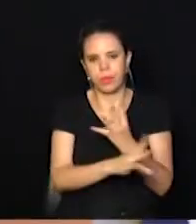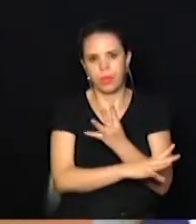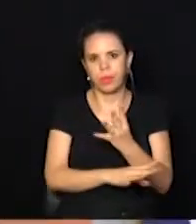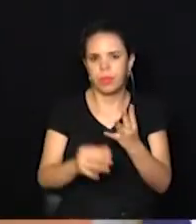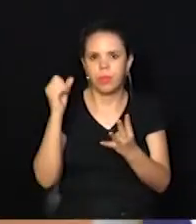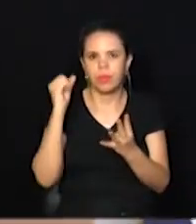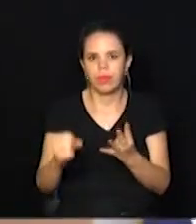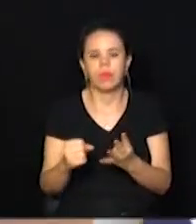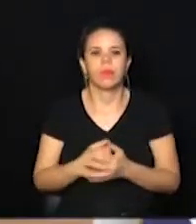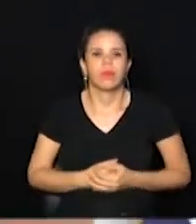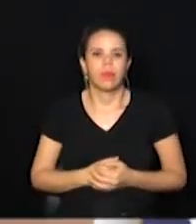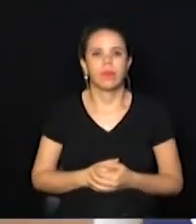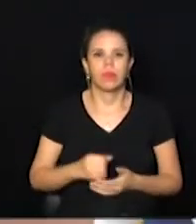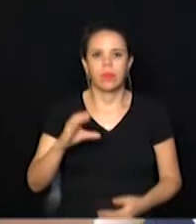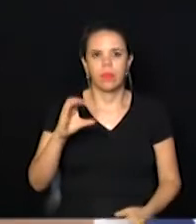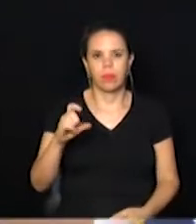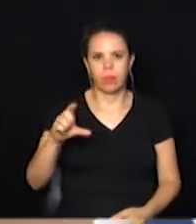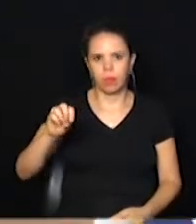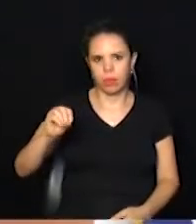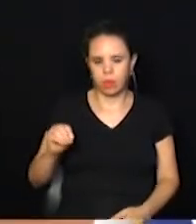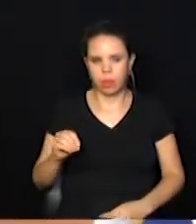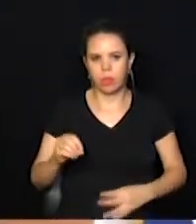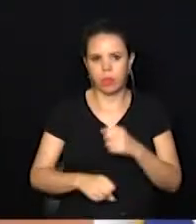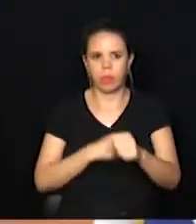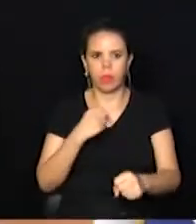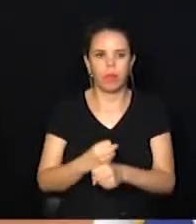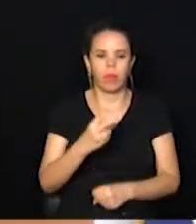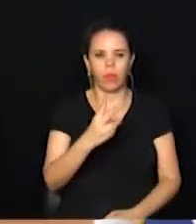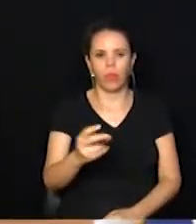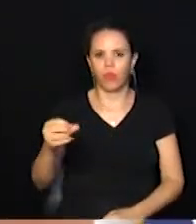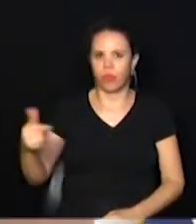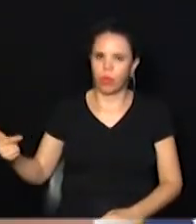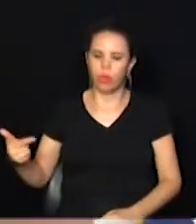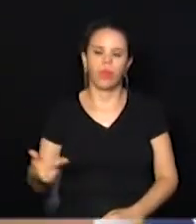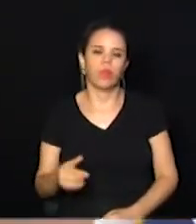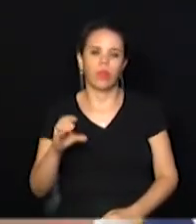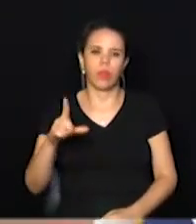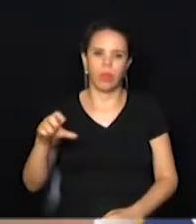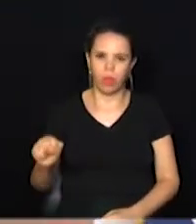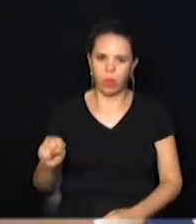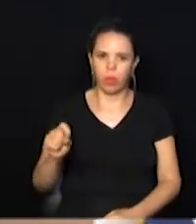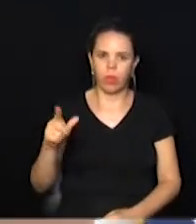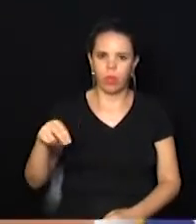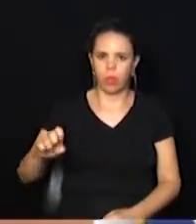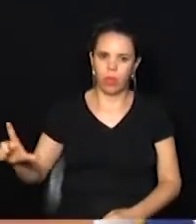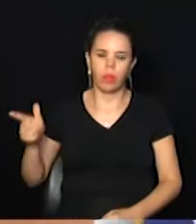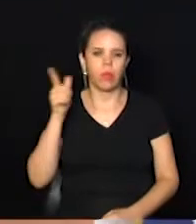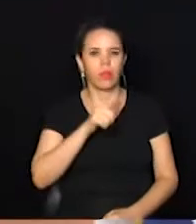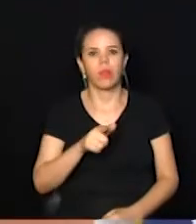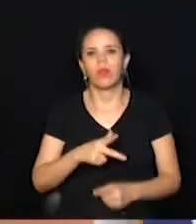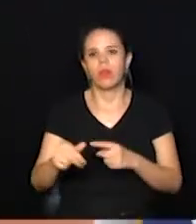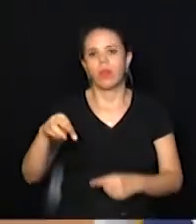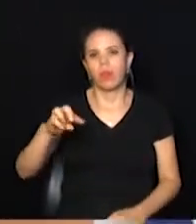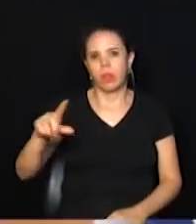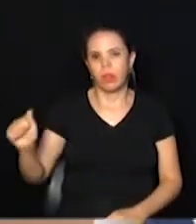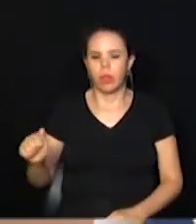assassinaram o Celso Daniel, 2002, janeiro de 2002. A Marta ganha eleição pelo PT